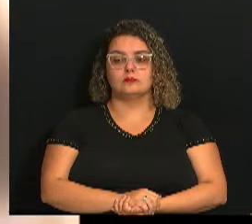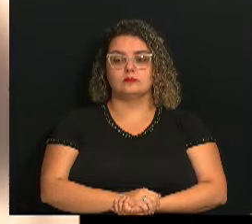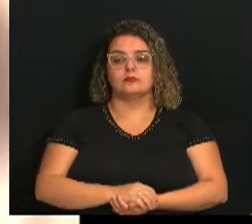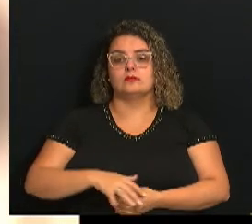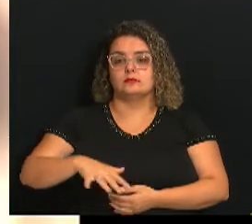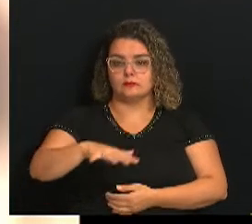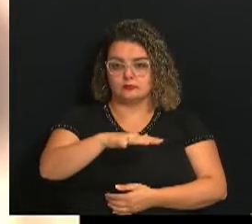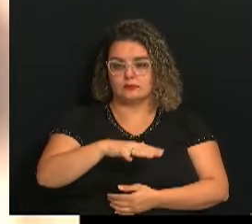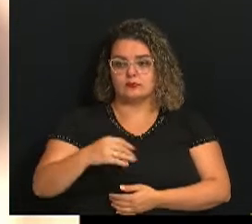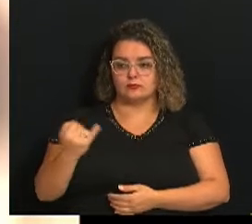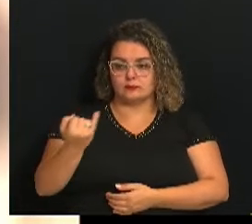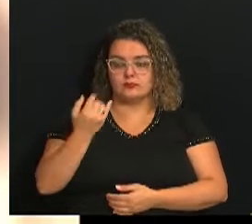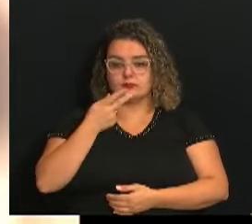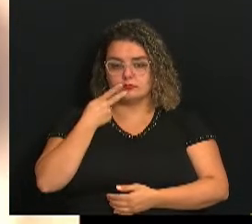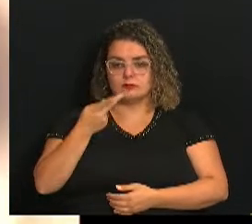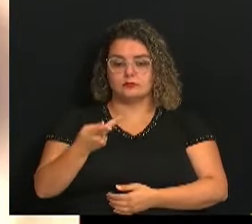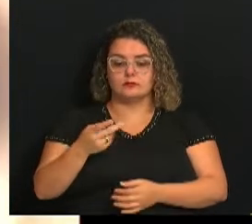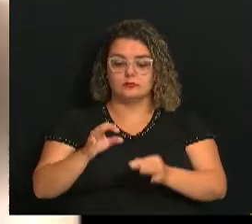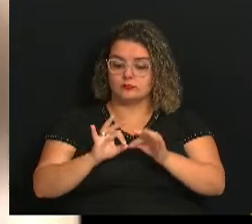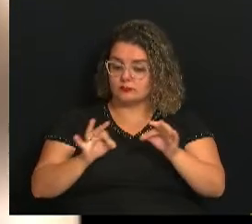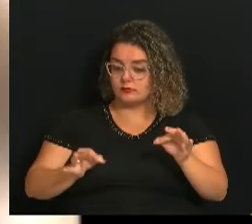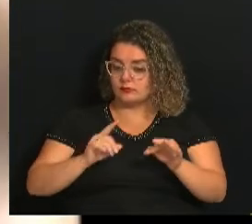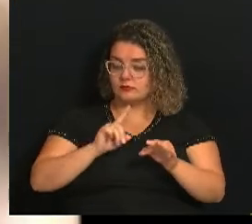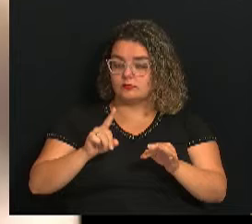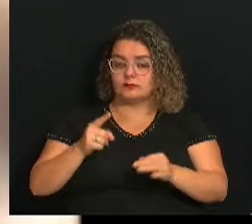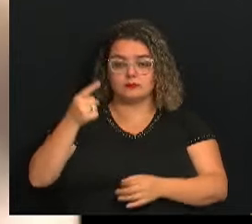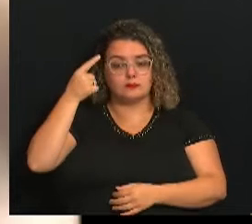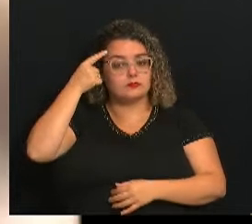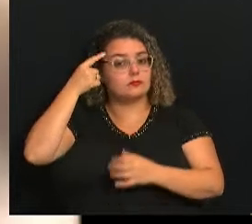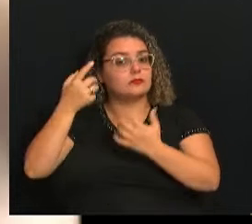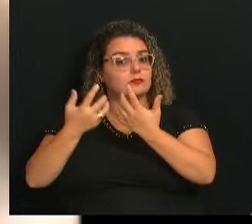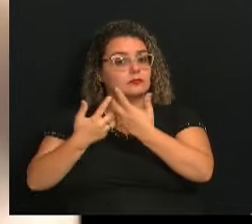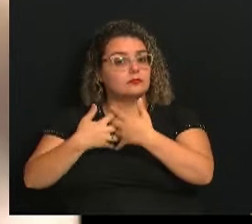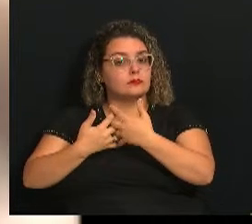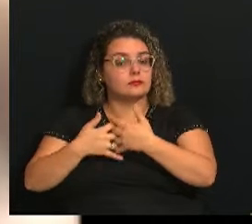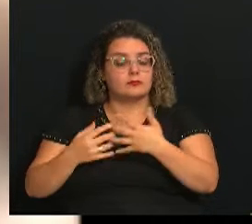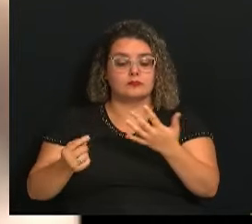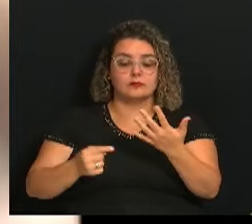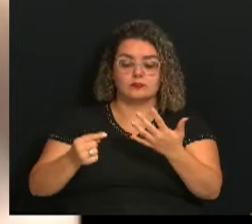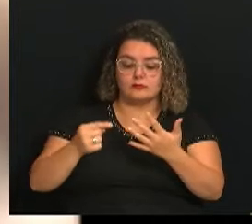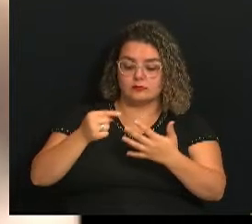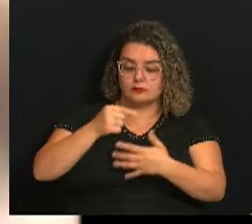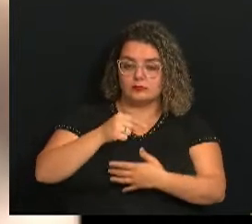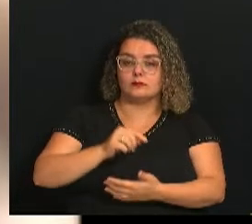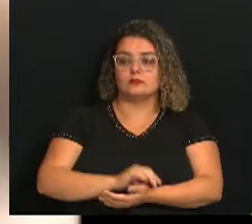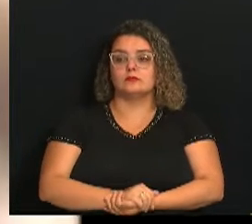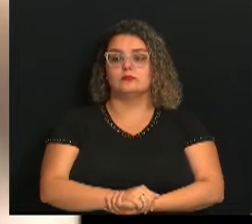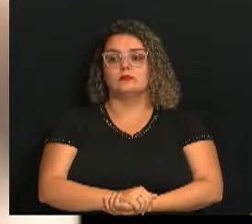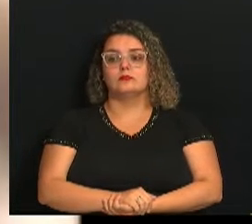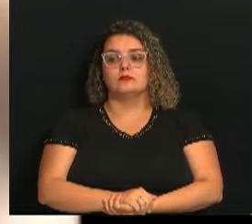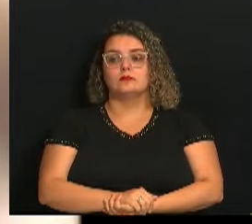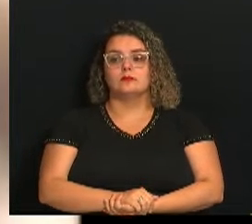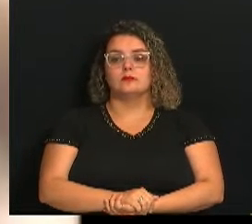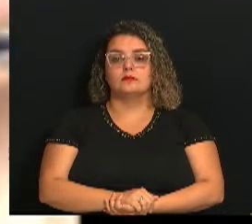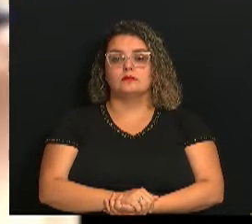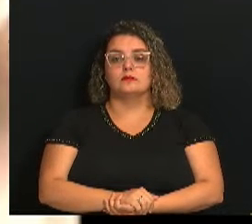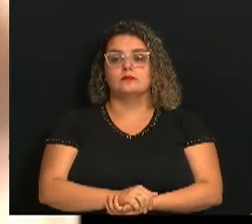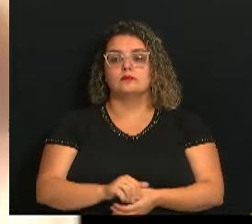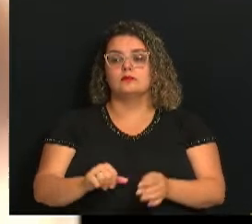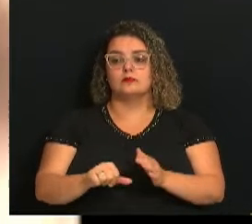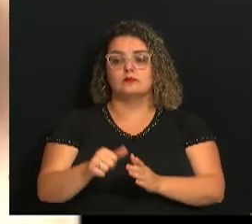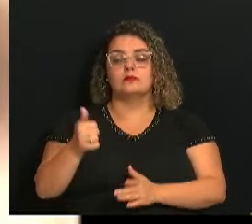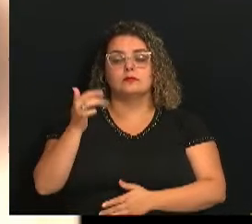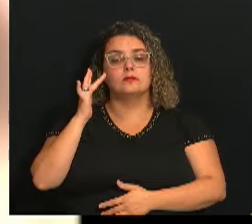alongar muito, tentar pensar em algumas questões. Primeiro, acho que Campinas ela tem